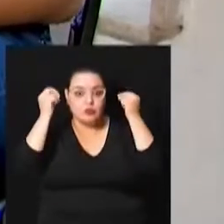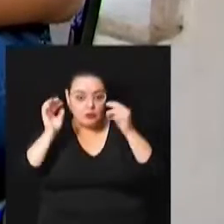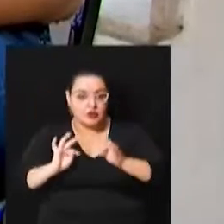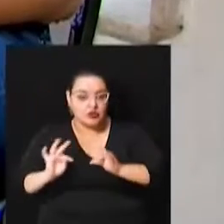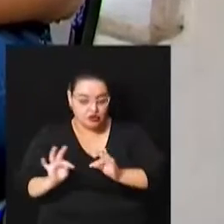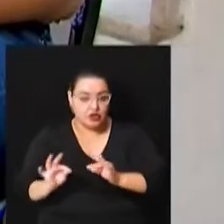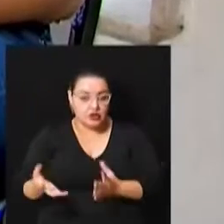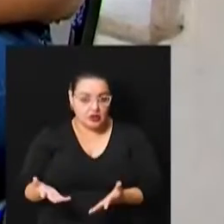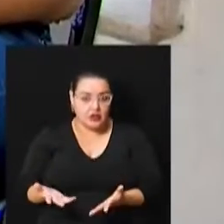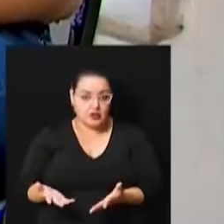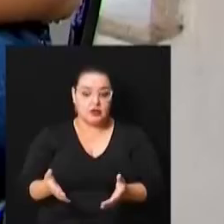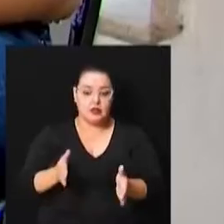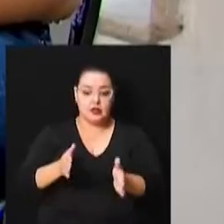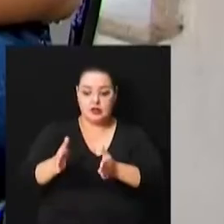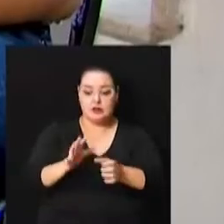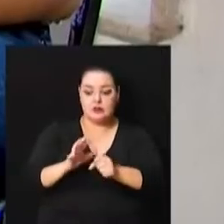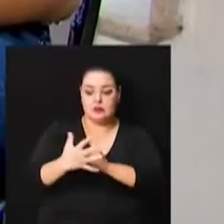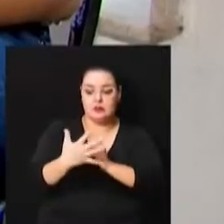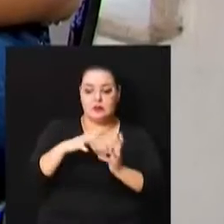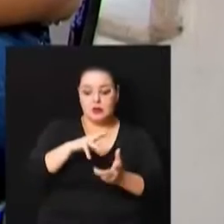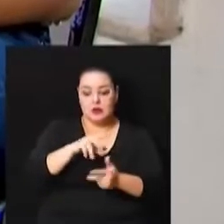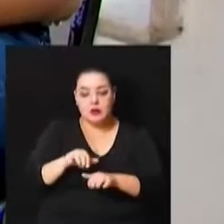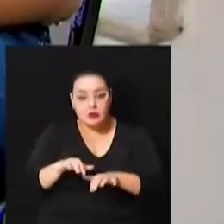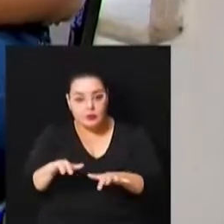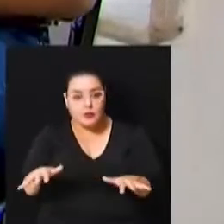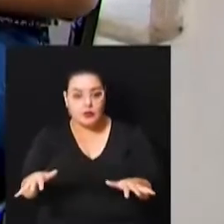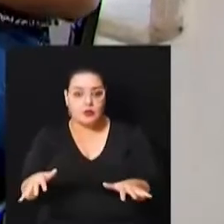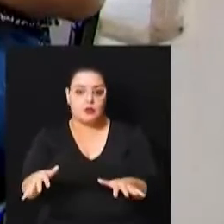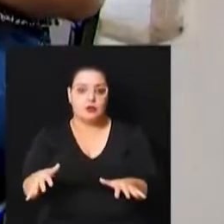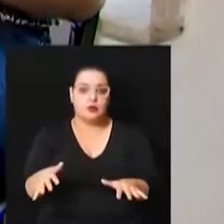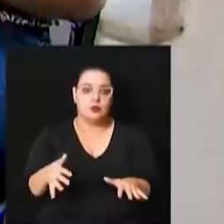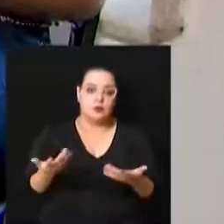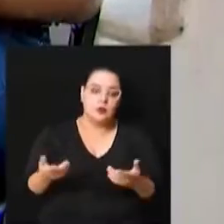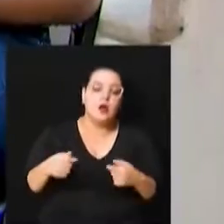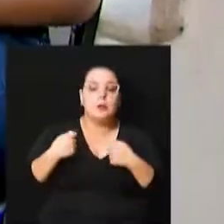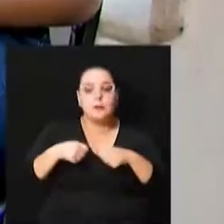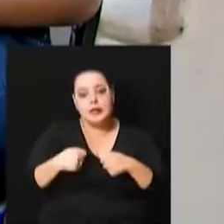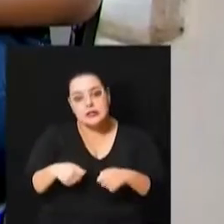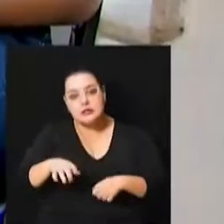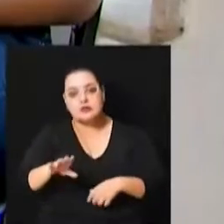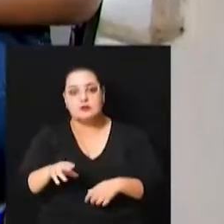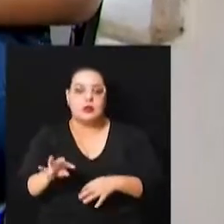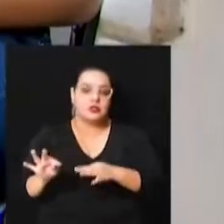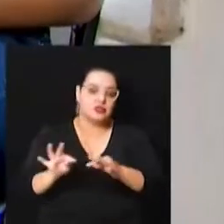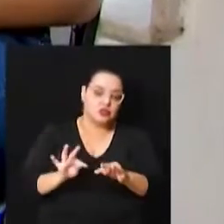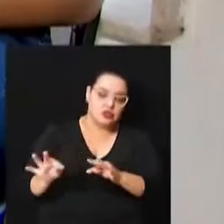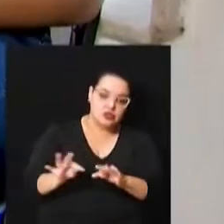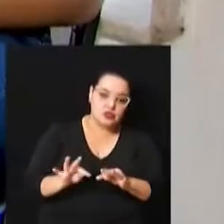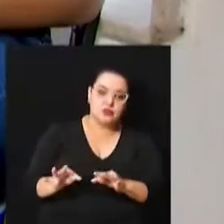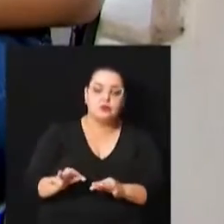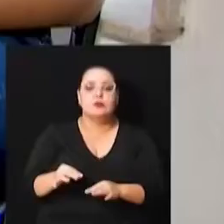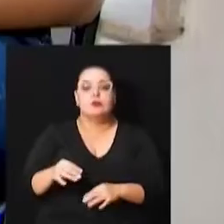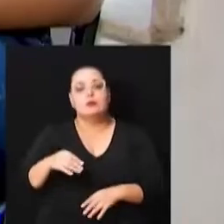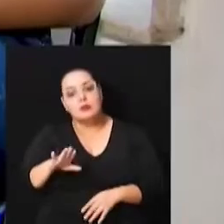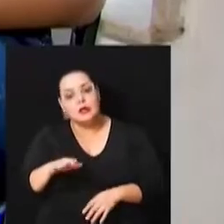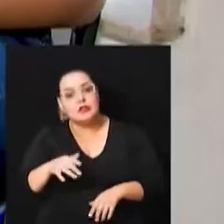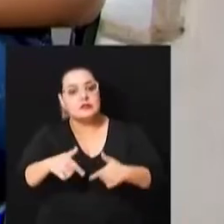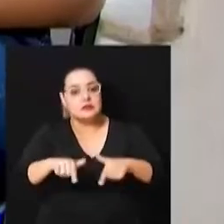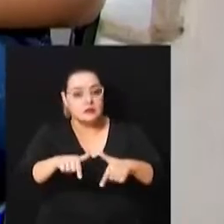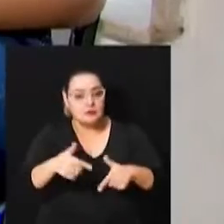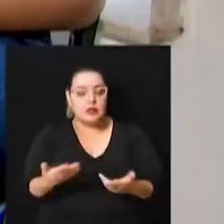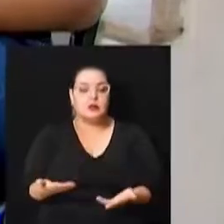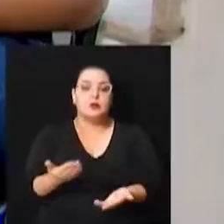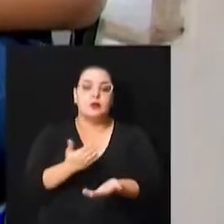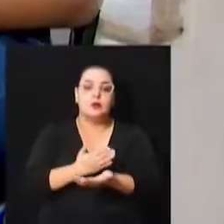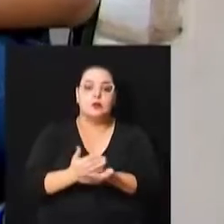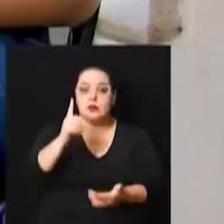causa da pandemia, por causa de precisar de mais técnicos, precisar de mais mão de obra, eu comecei a